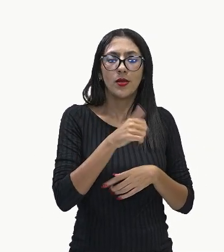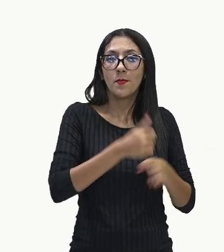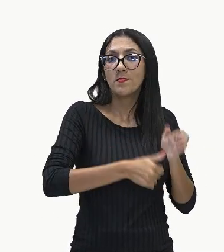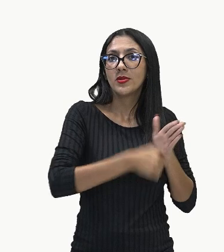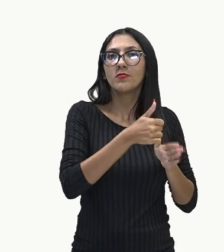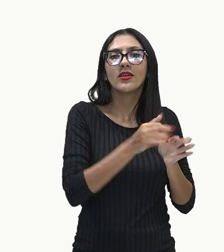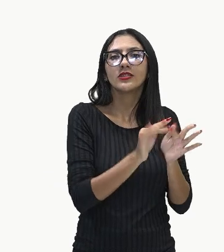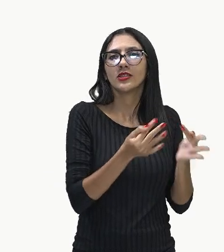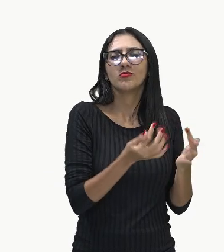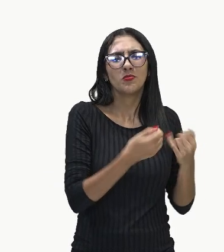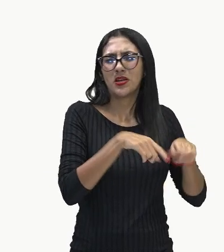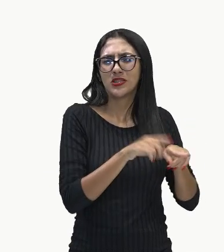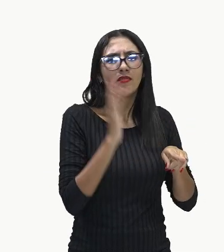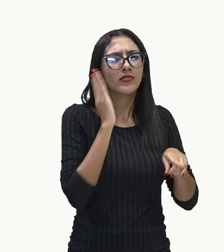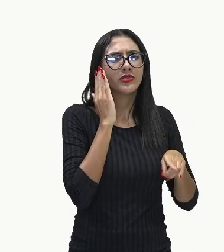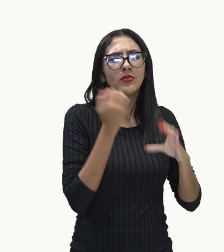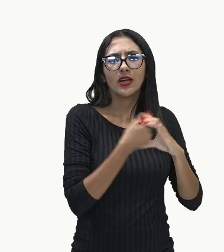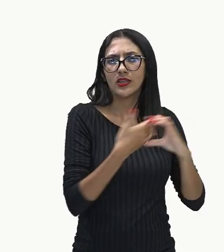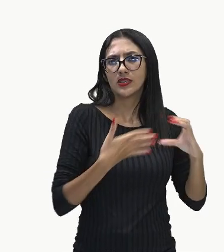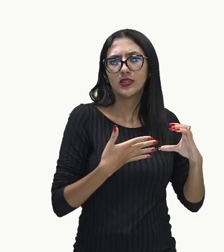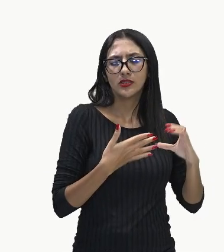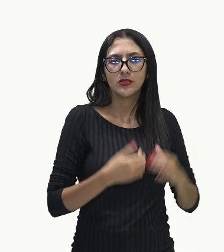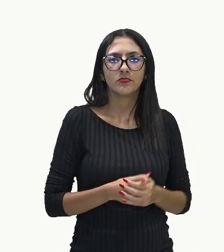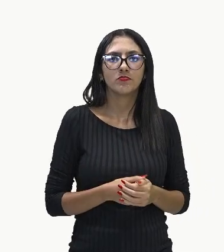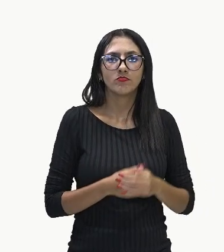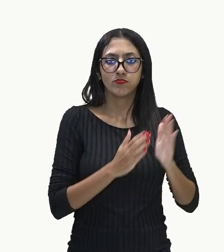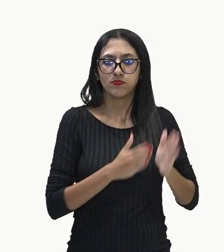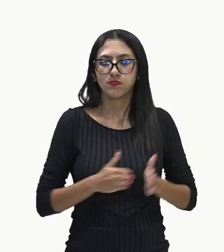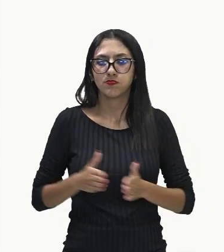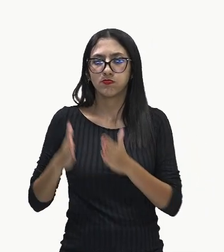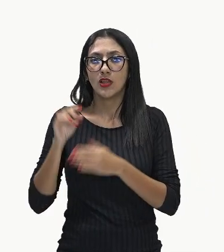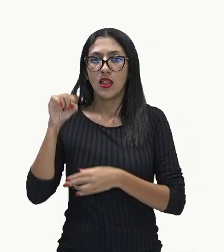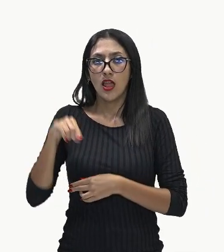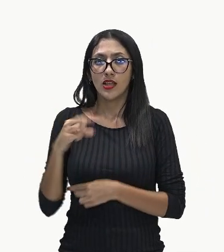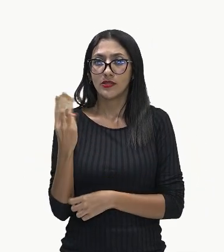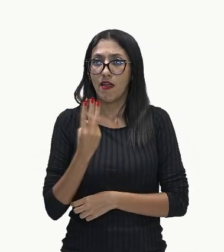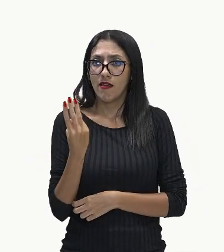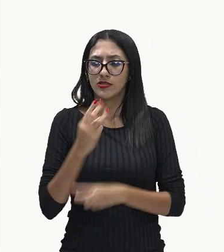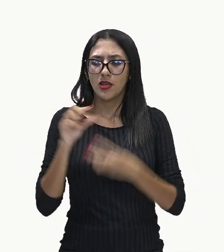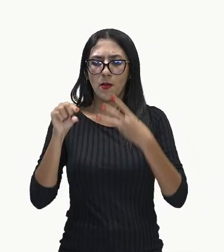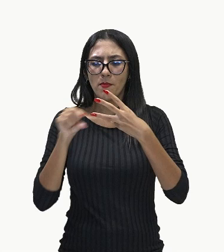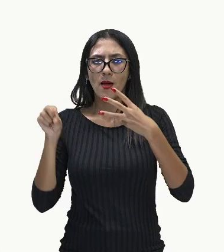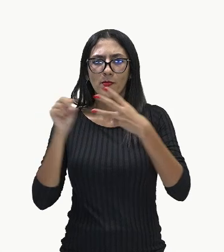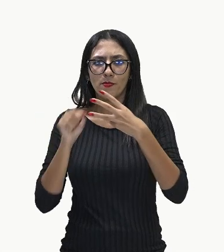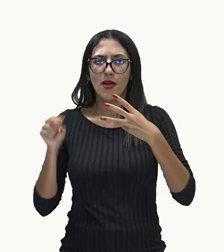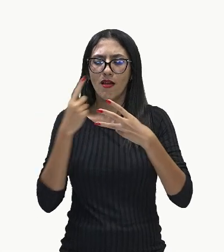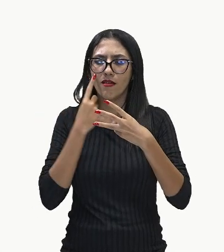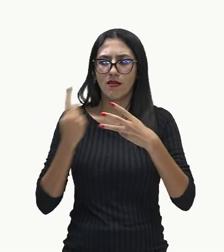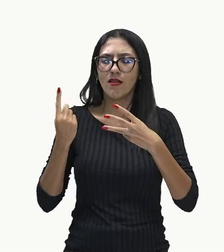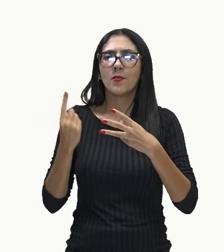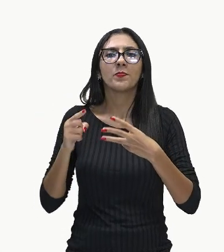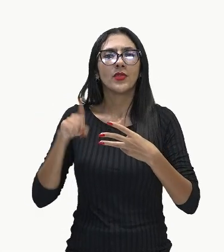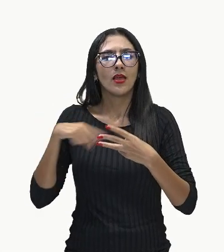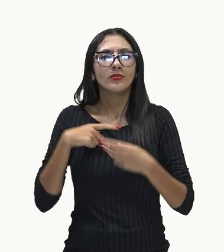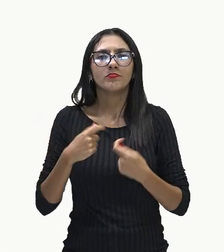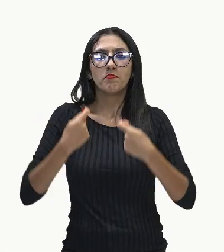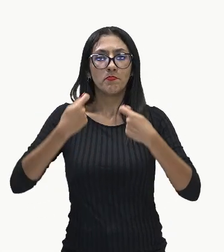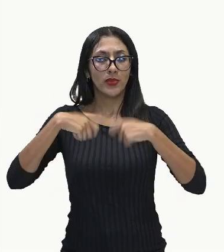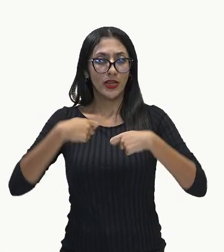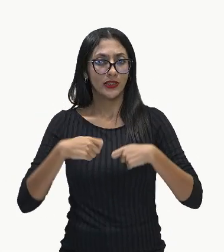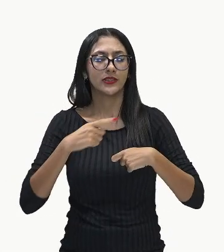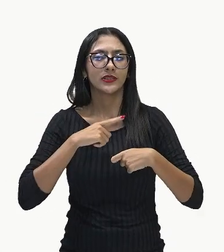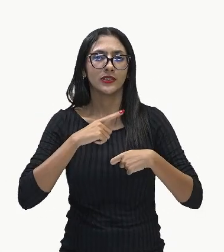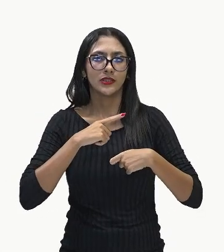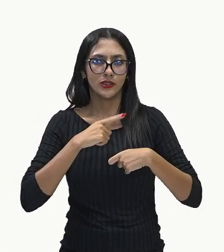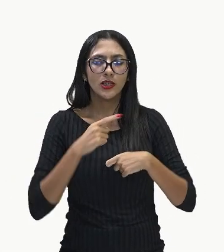feminino, tá bom? Aqui na estratificada, certo? A amostra é realizada